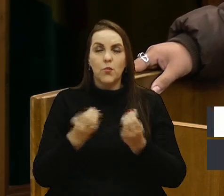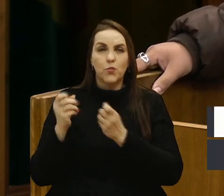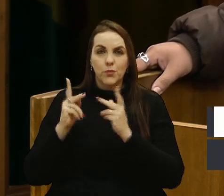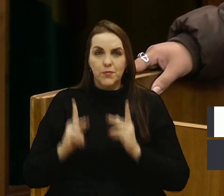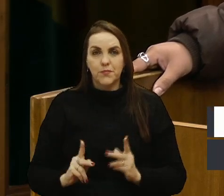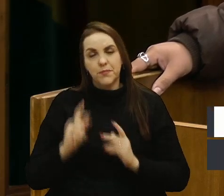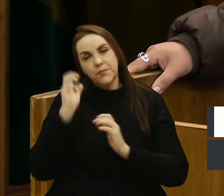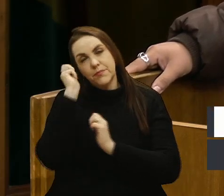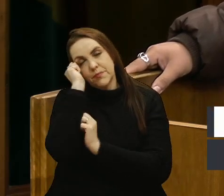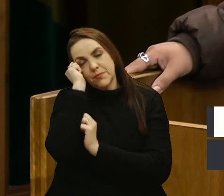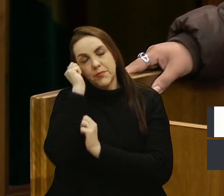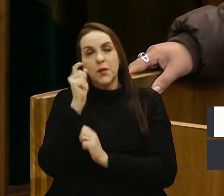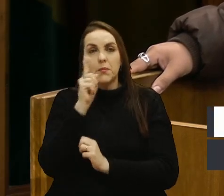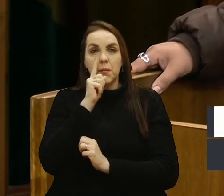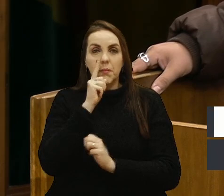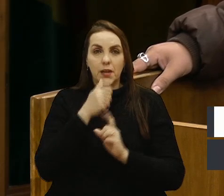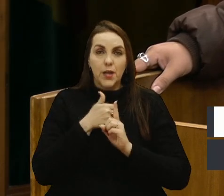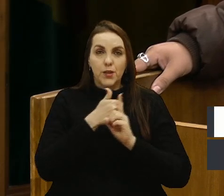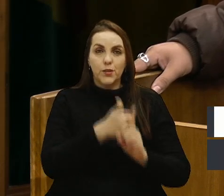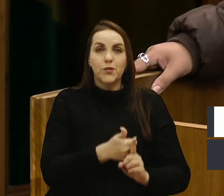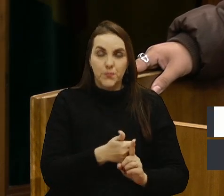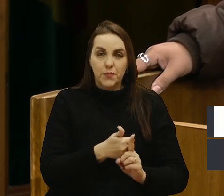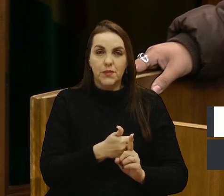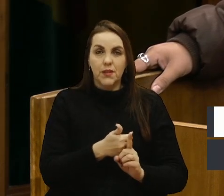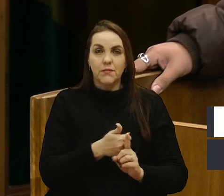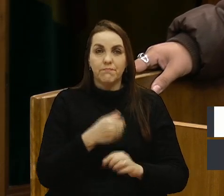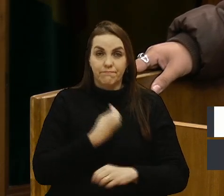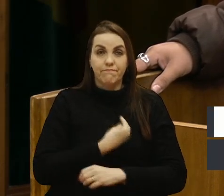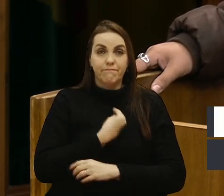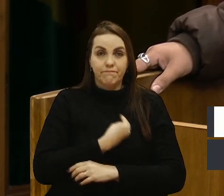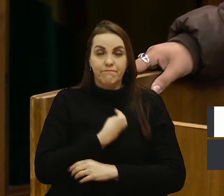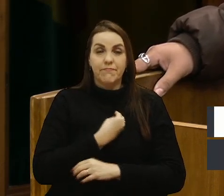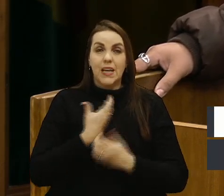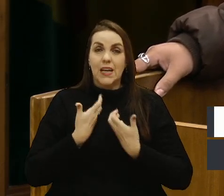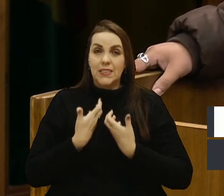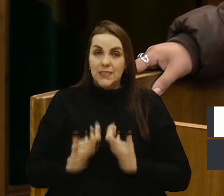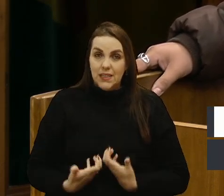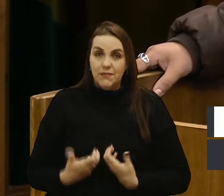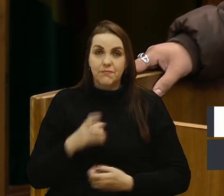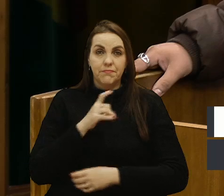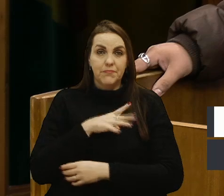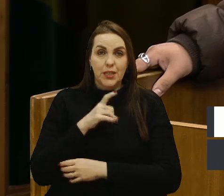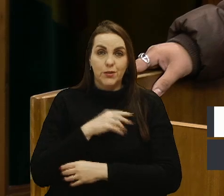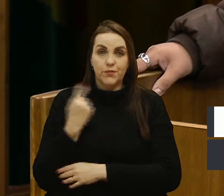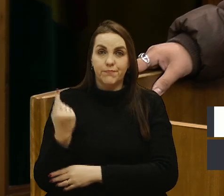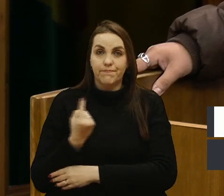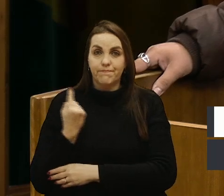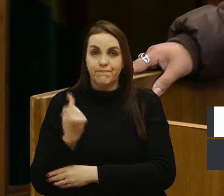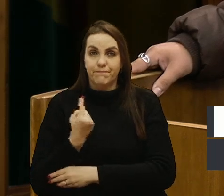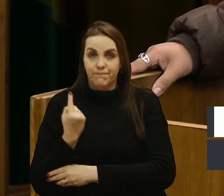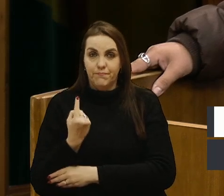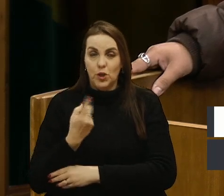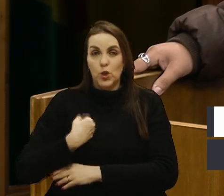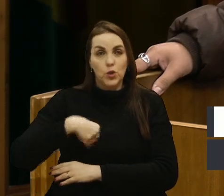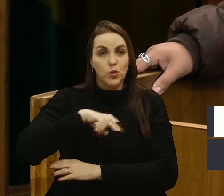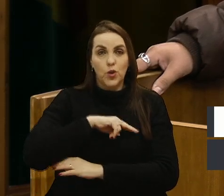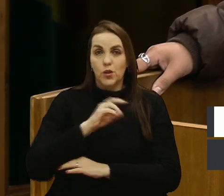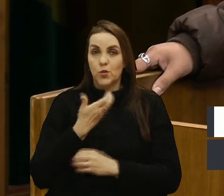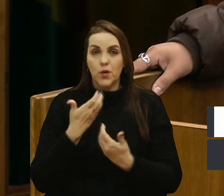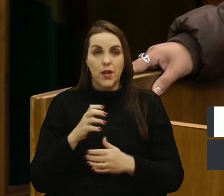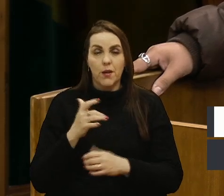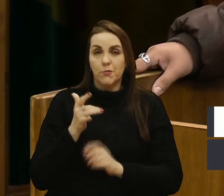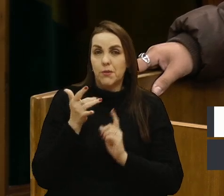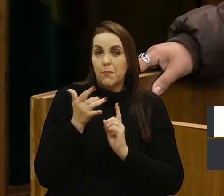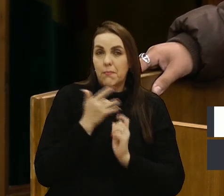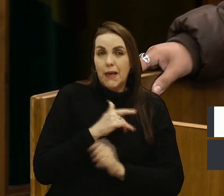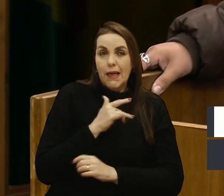mães atípicas sobrevivendo ao cansaço, ao medo e à solidão. Nós não queremos pena,